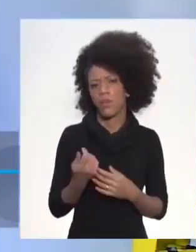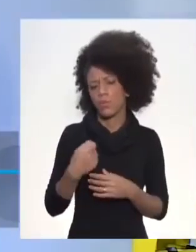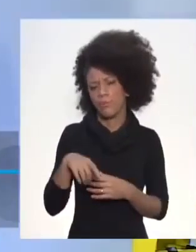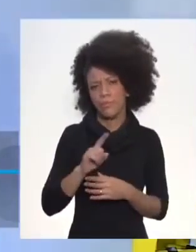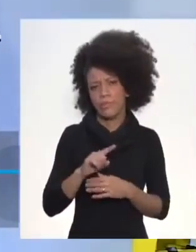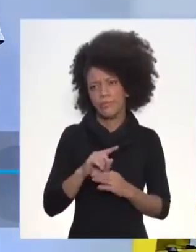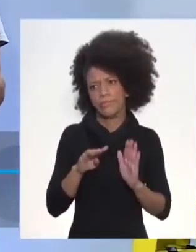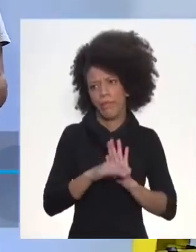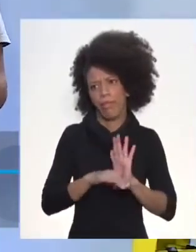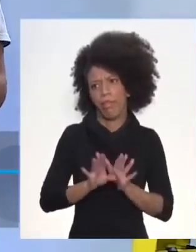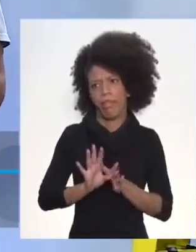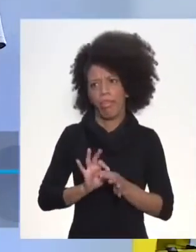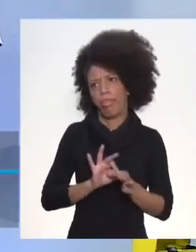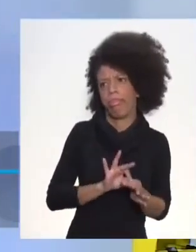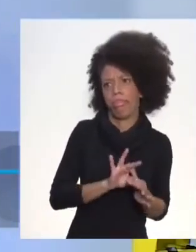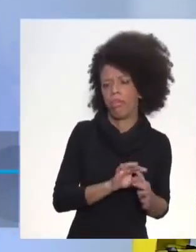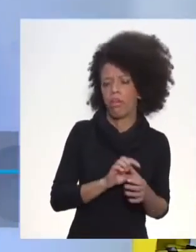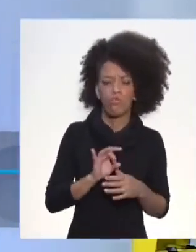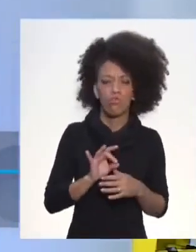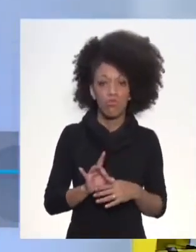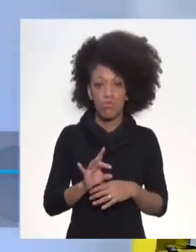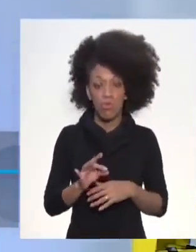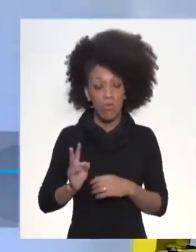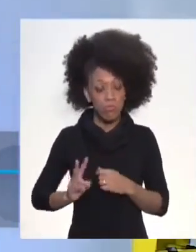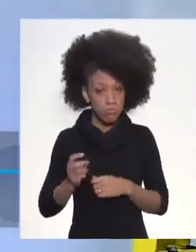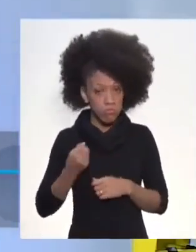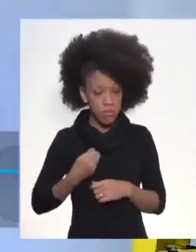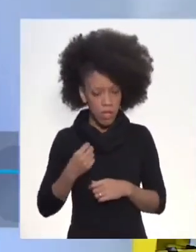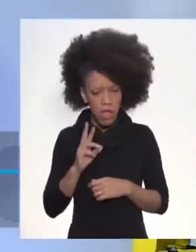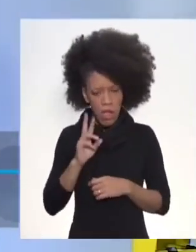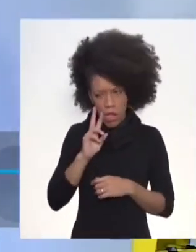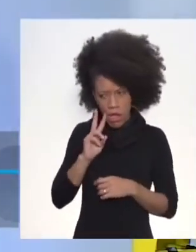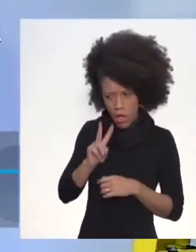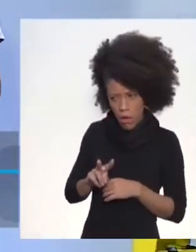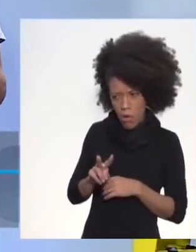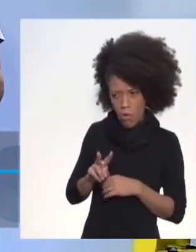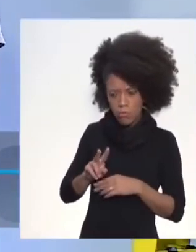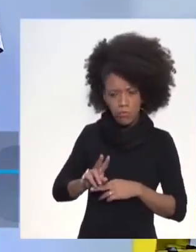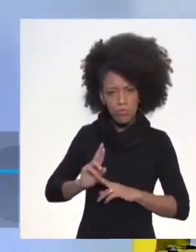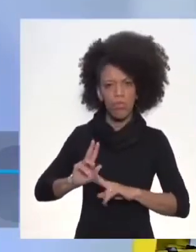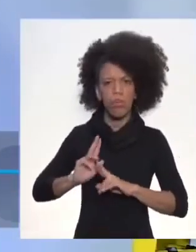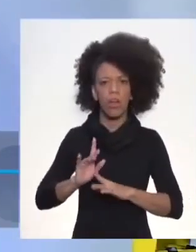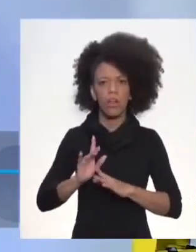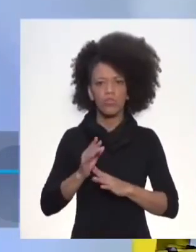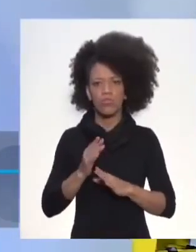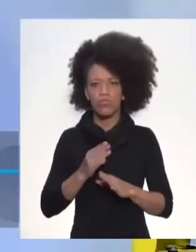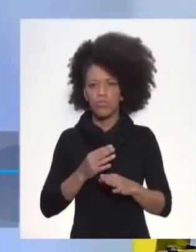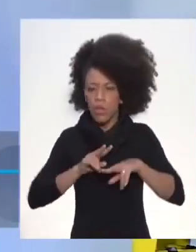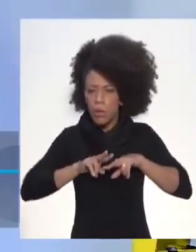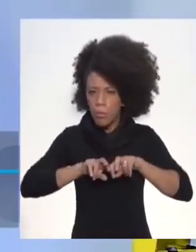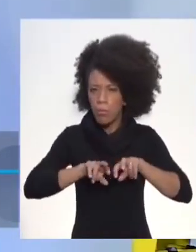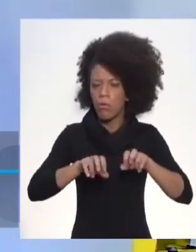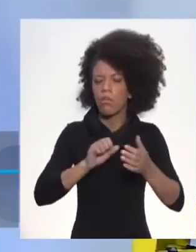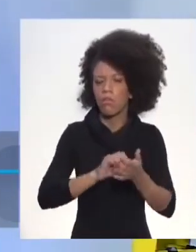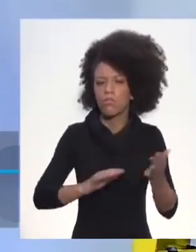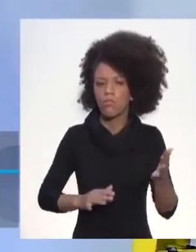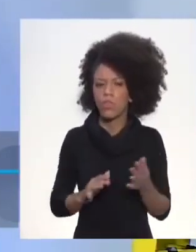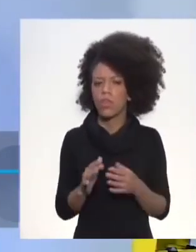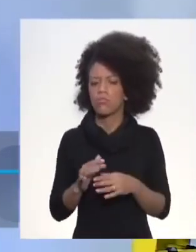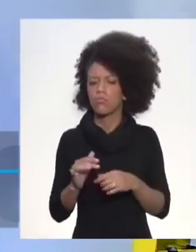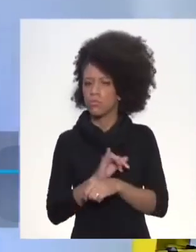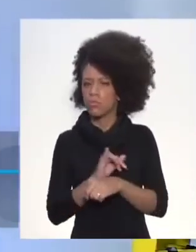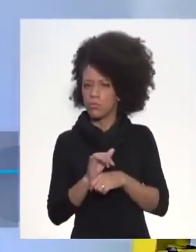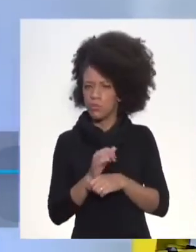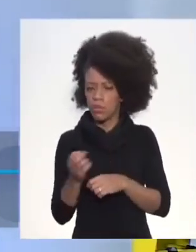precisa se prender só aos valores, né? Busca um olhar diferenciado aí na atividade, busca opções,